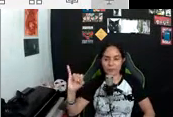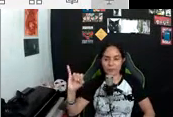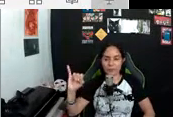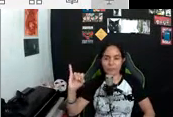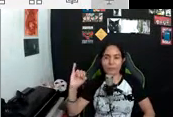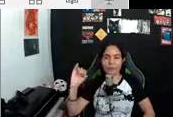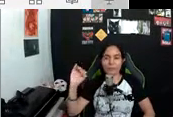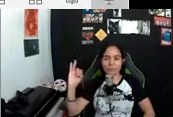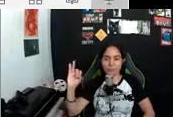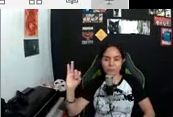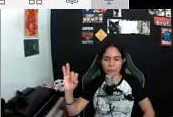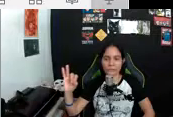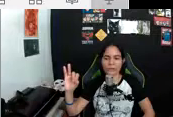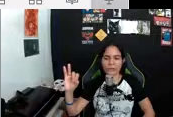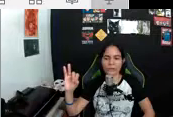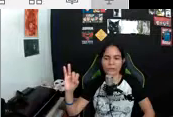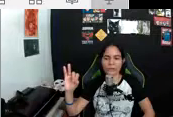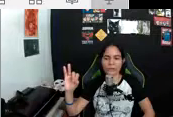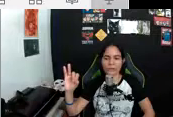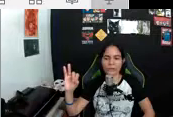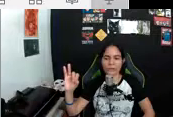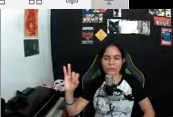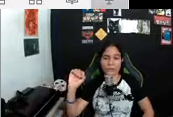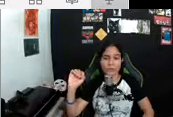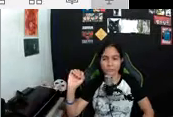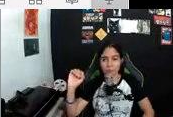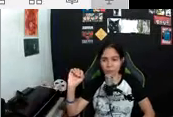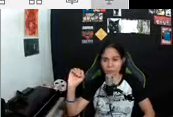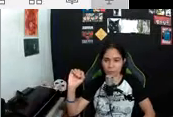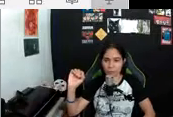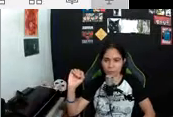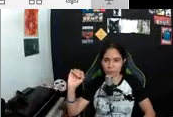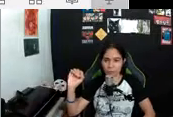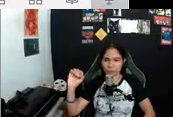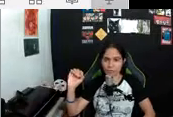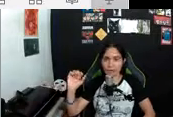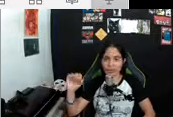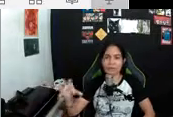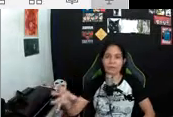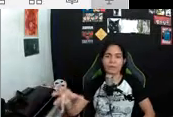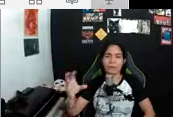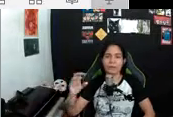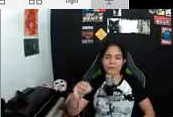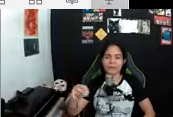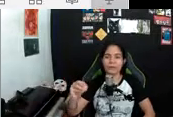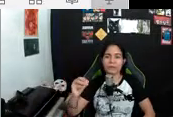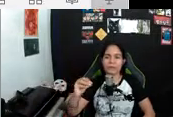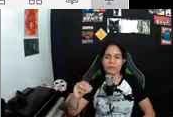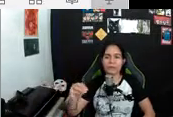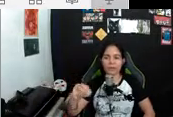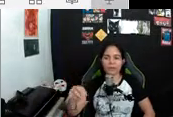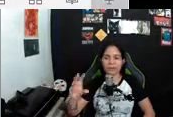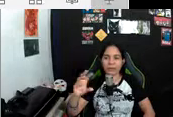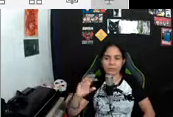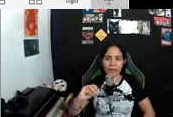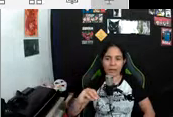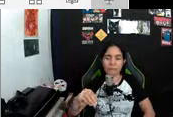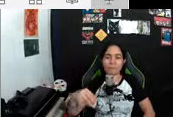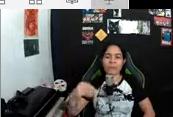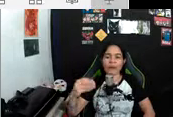estar no Conselho de Pernambuco, no Conselho da Paraíba e no Conselho do Rio Grande do Norte, certo? Então, é necessário que você